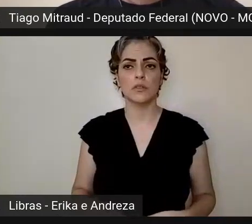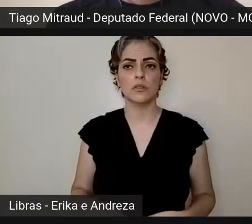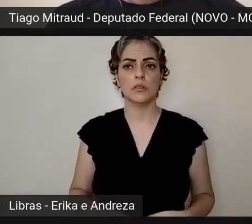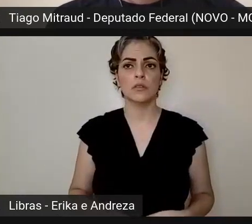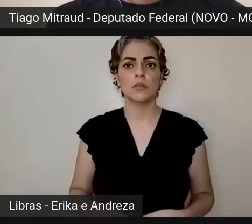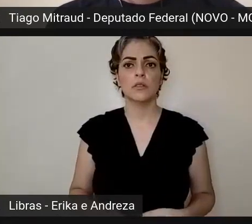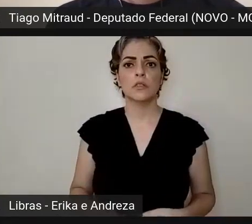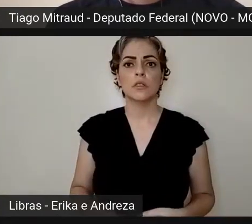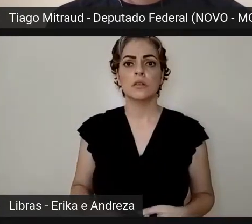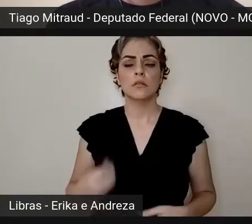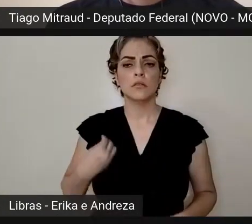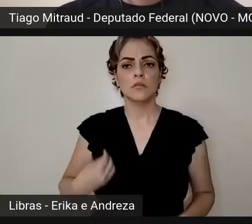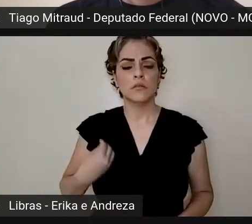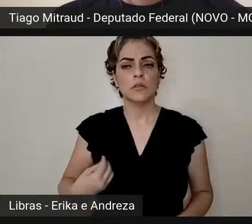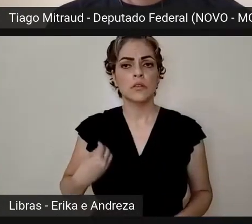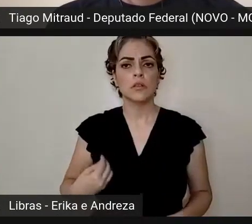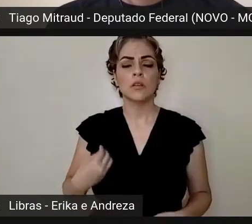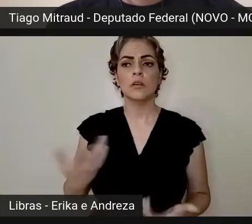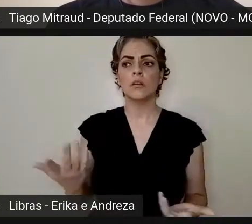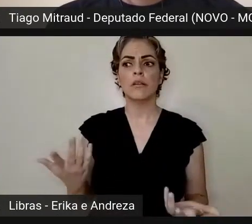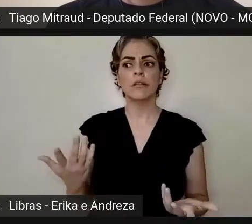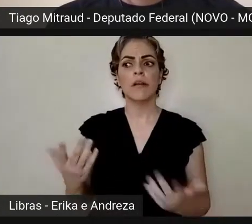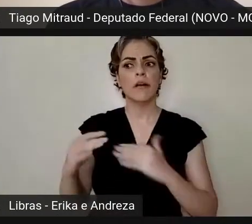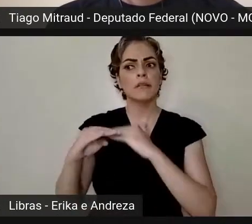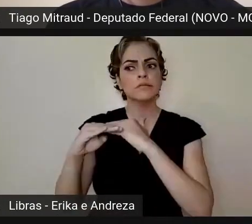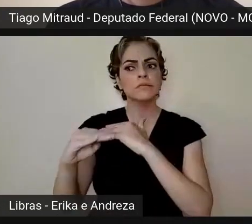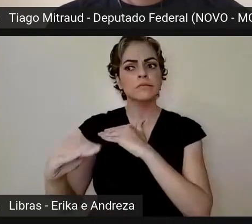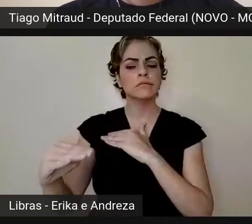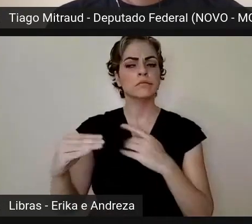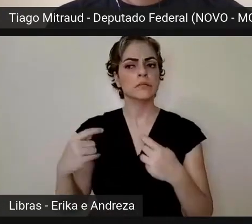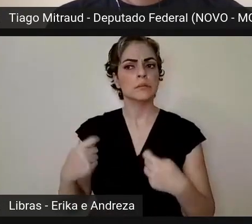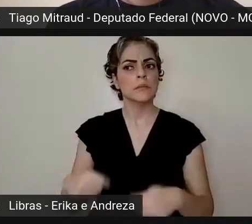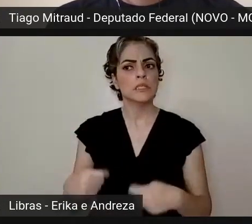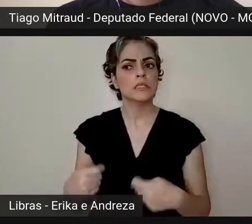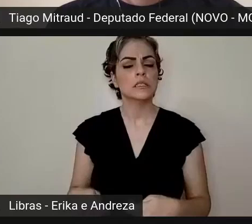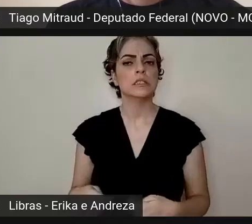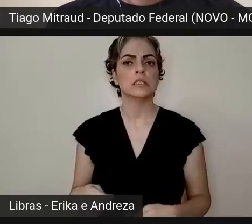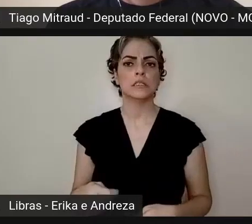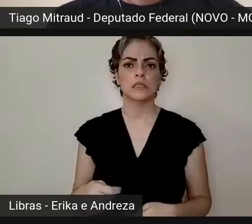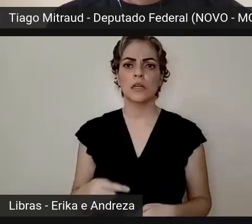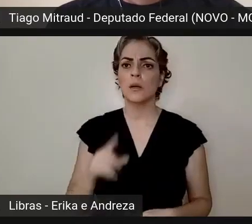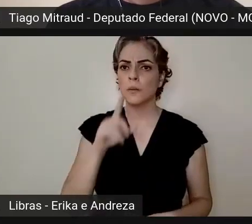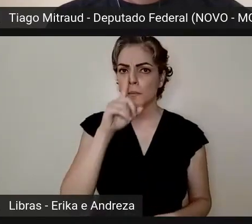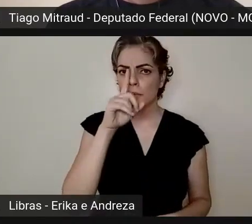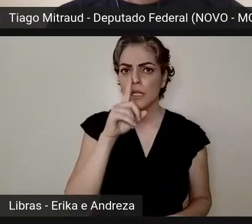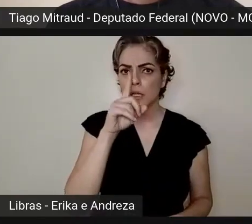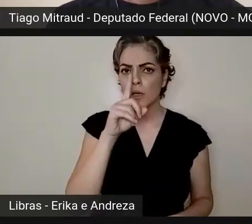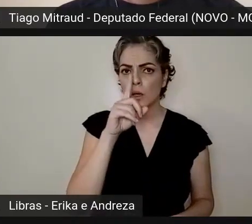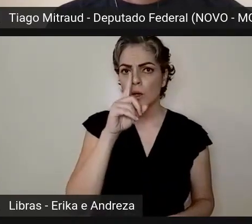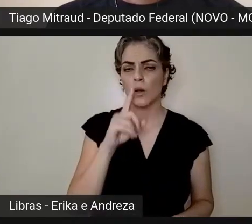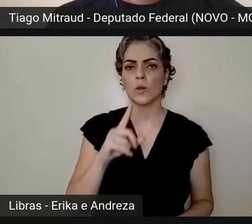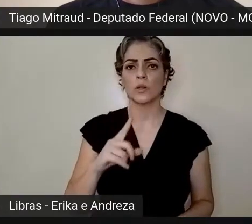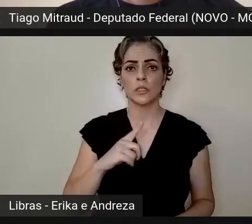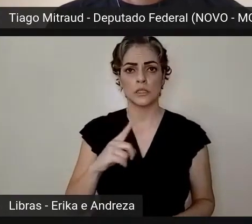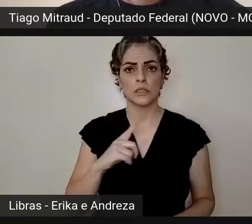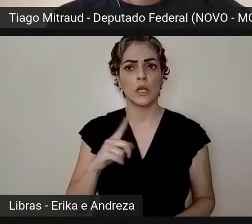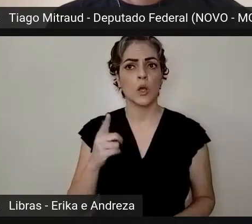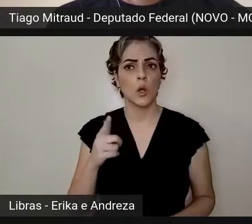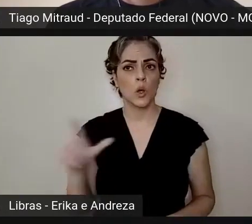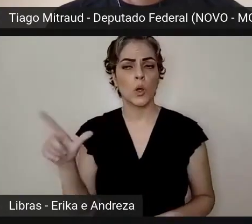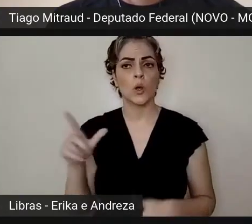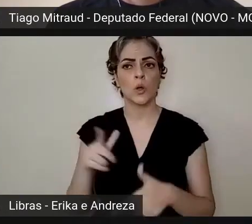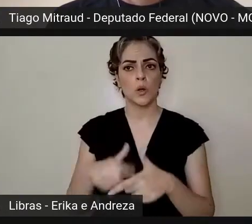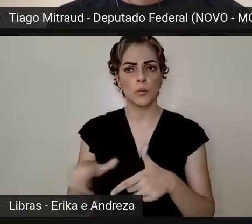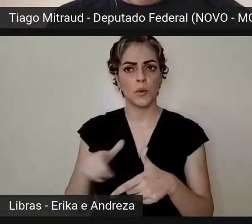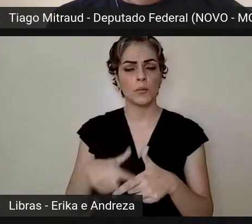seja instável num órgão executivo é muito diferente. Eu acho isso perigoso. Tem um outro problema,